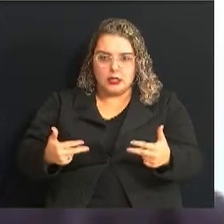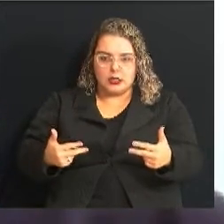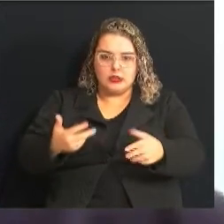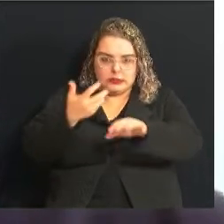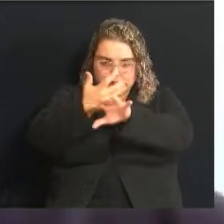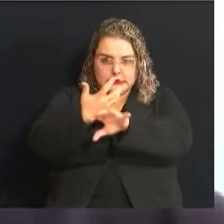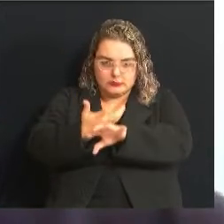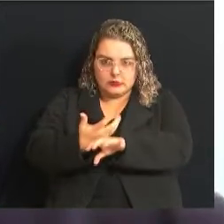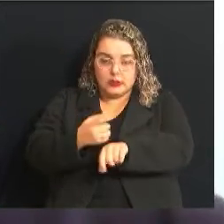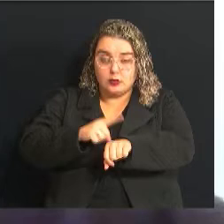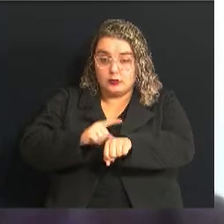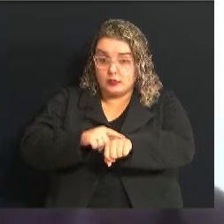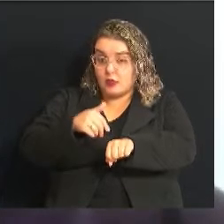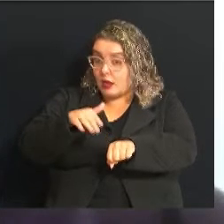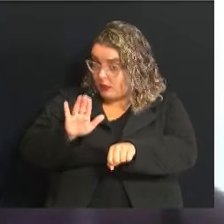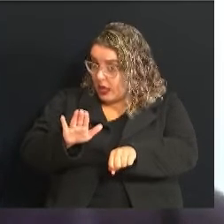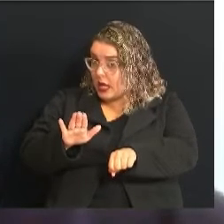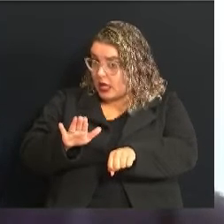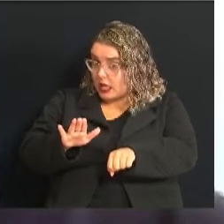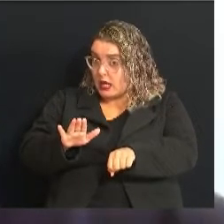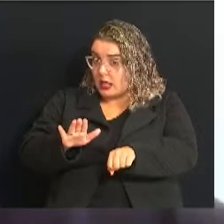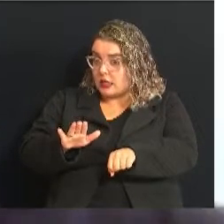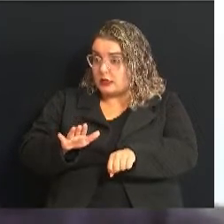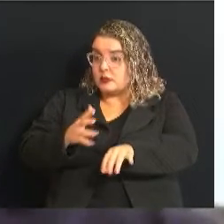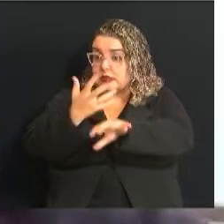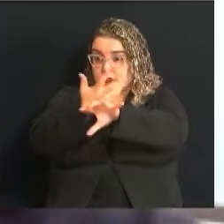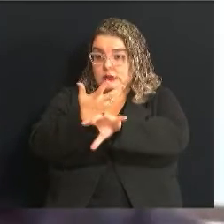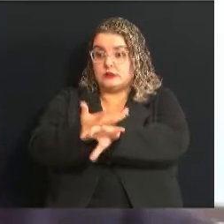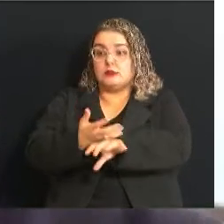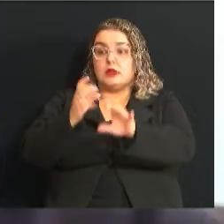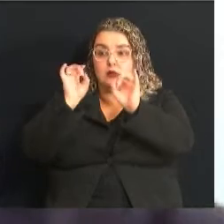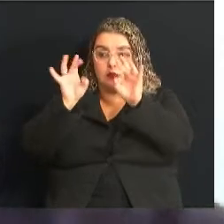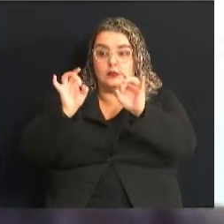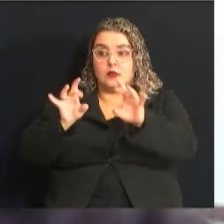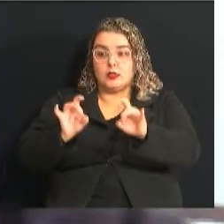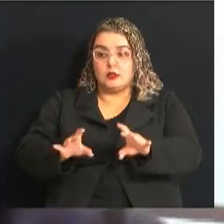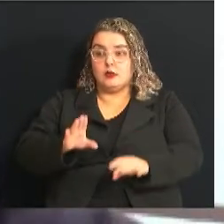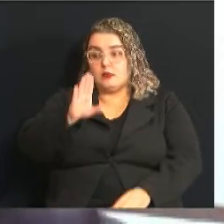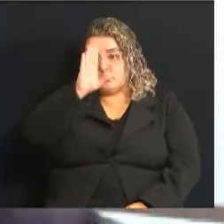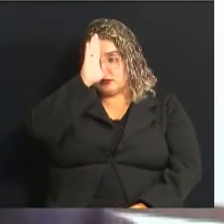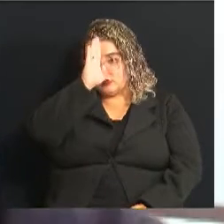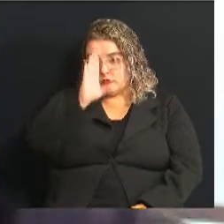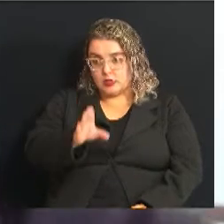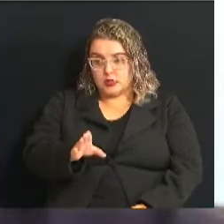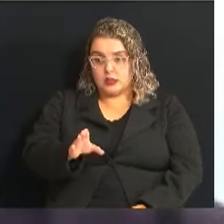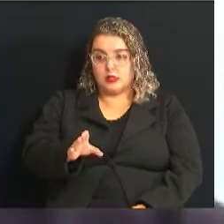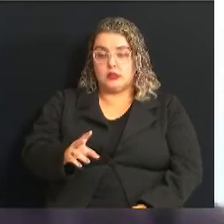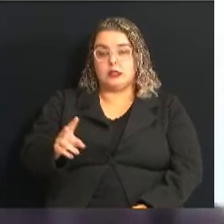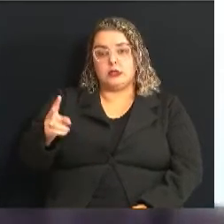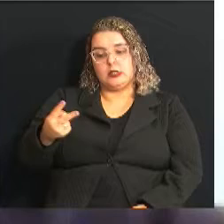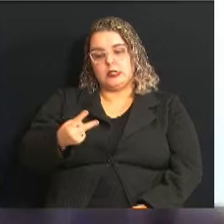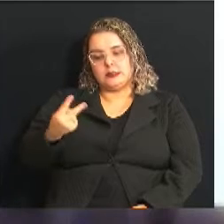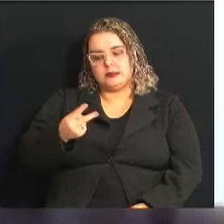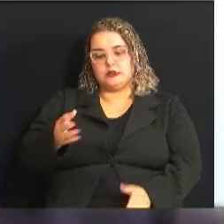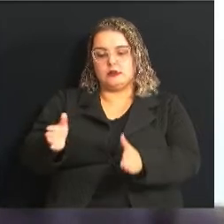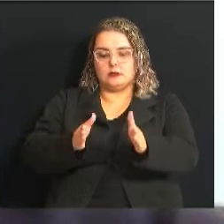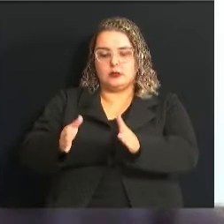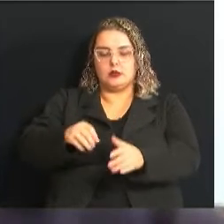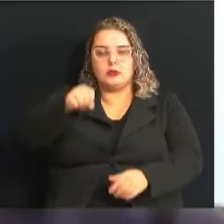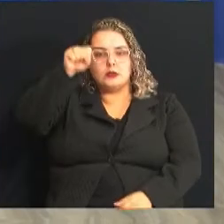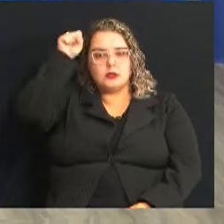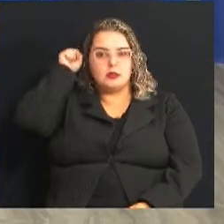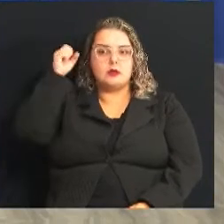a mais para essas disciplinas específicas, principalmente na segunda fase dos vestibulares. Importante, de